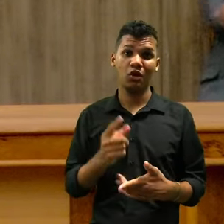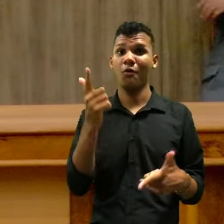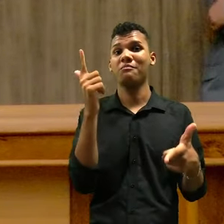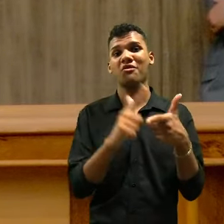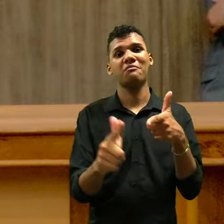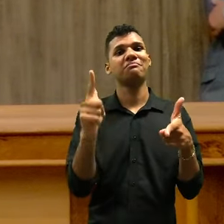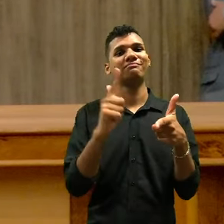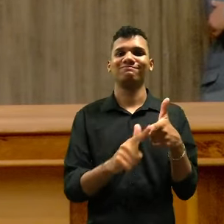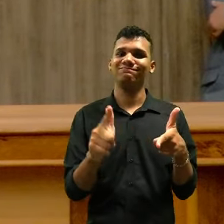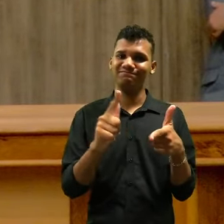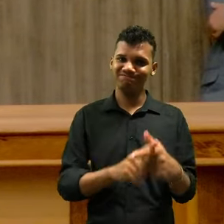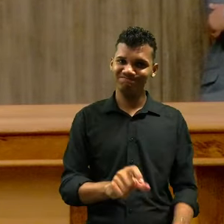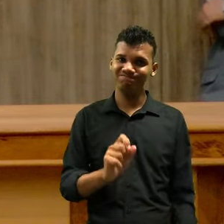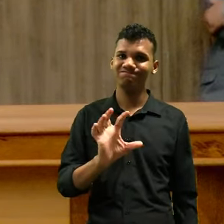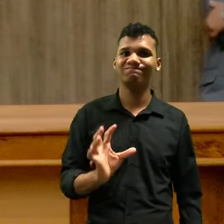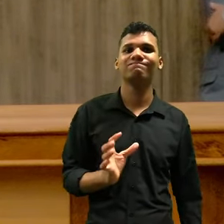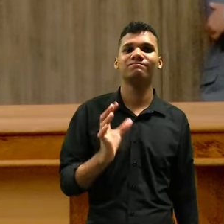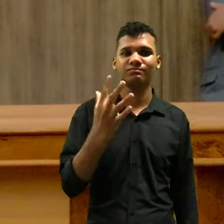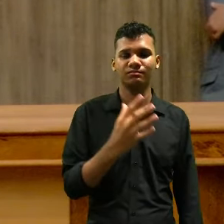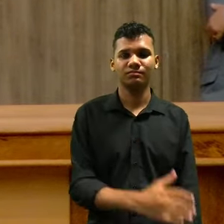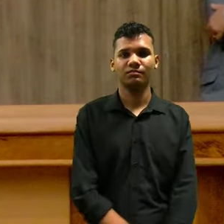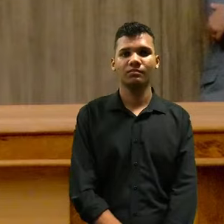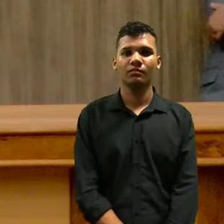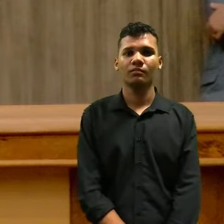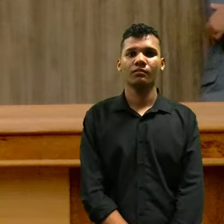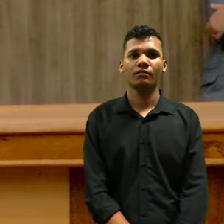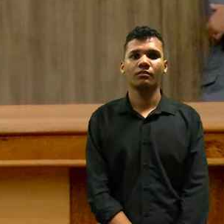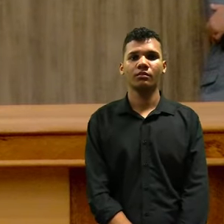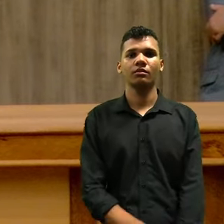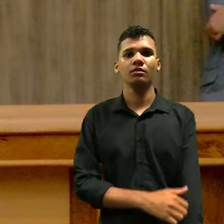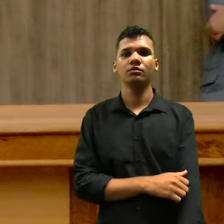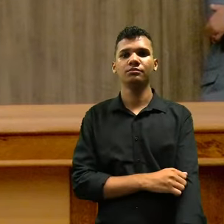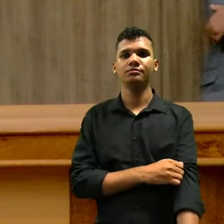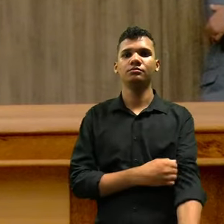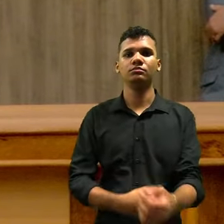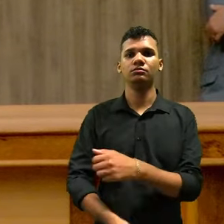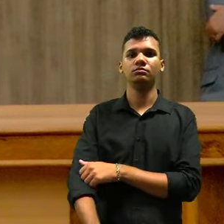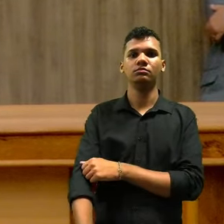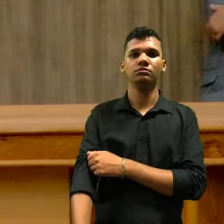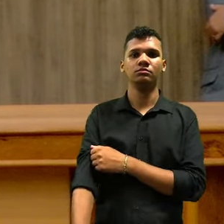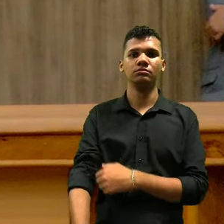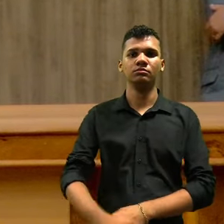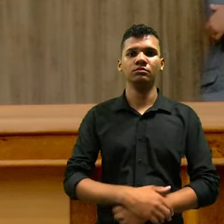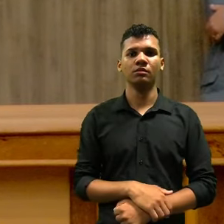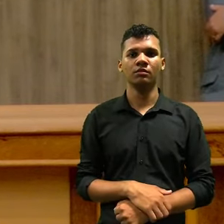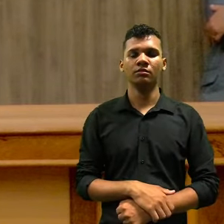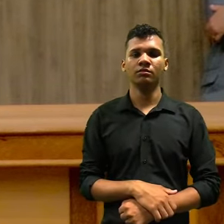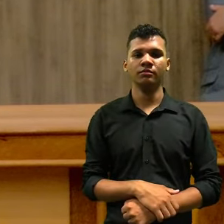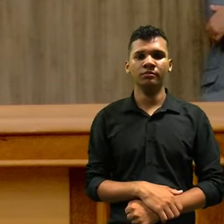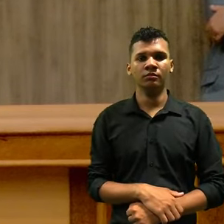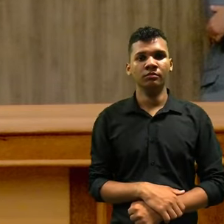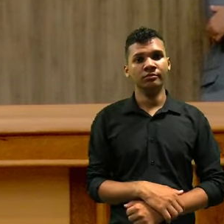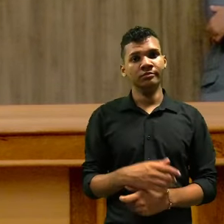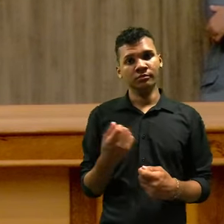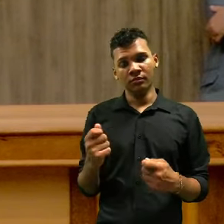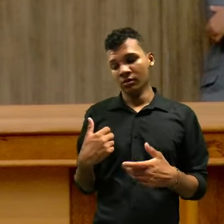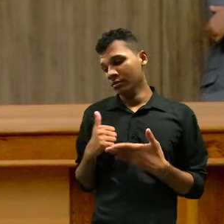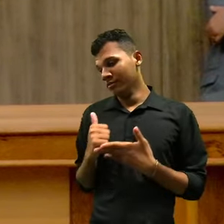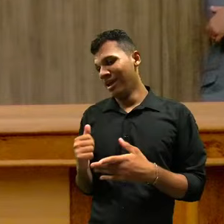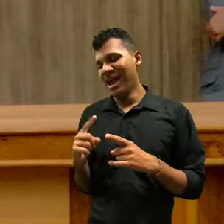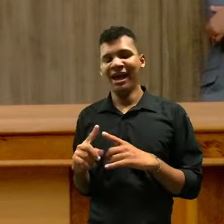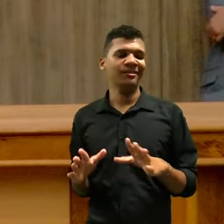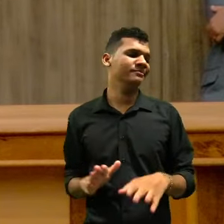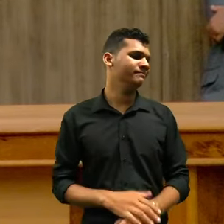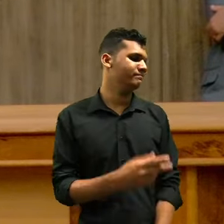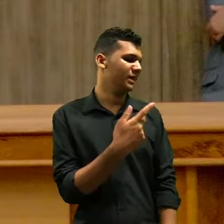tá bem aí é um encosto É tem que escorar ele escorar pastor senhor não foi lá em